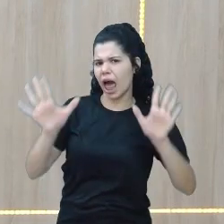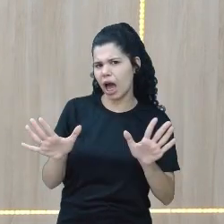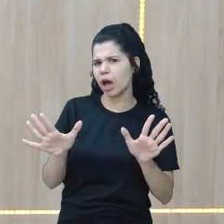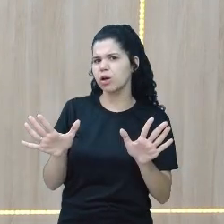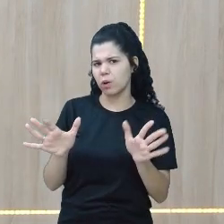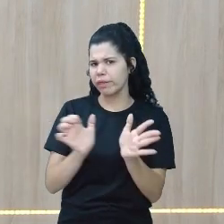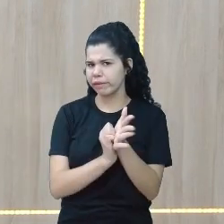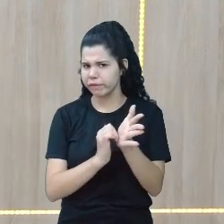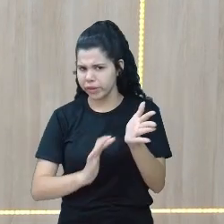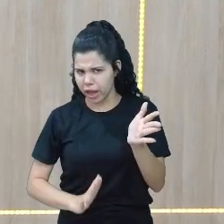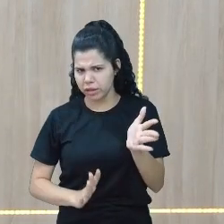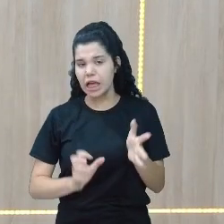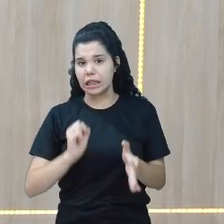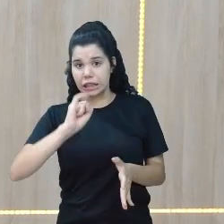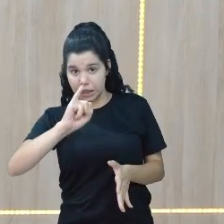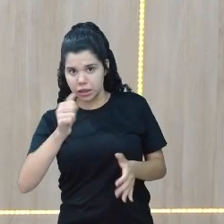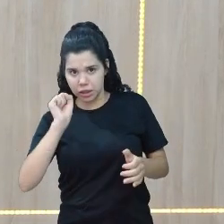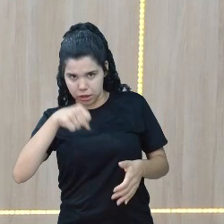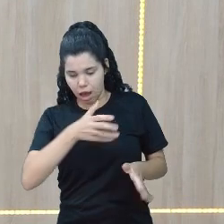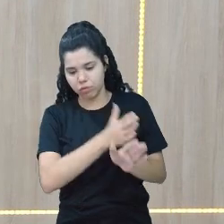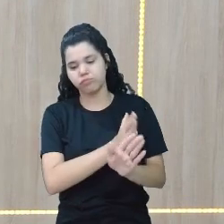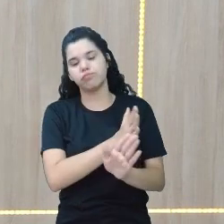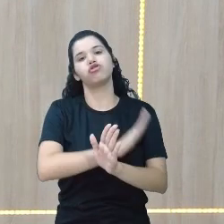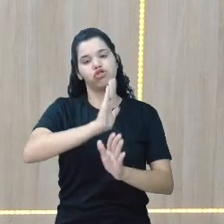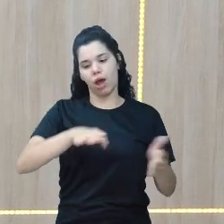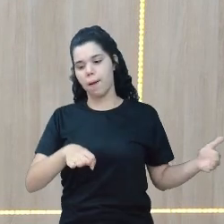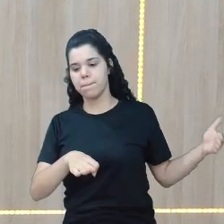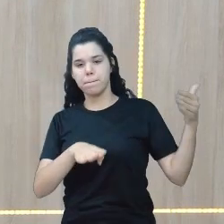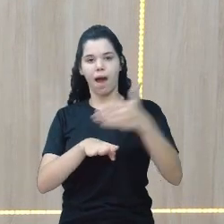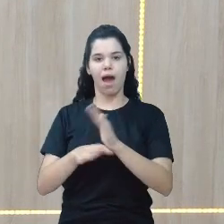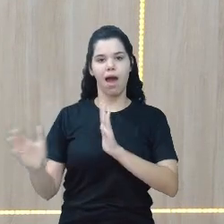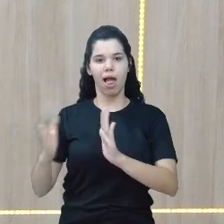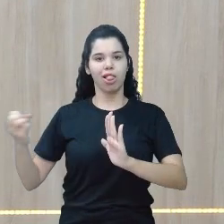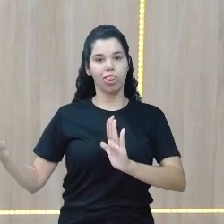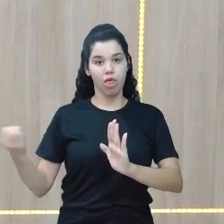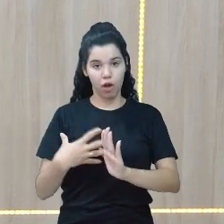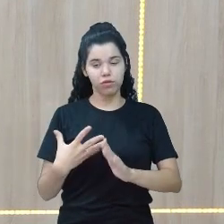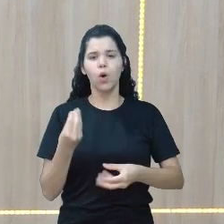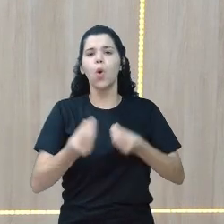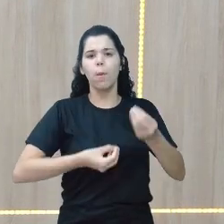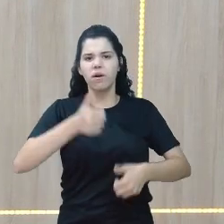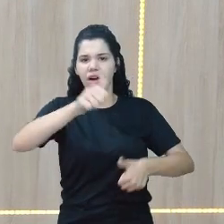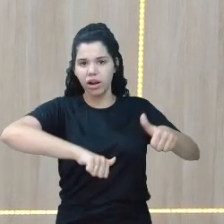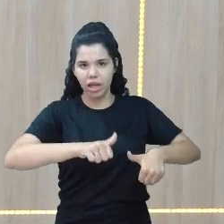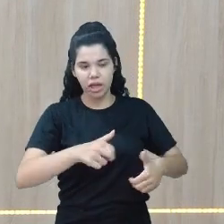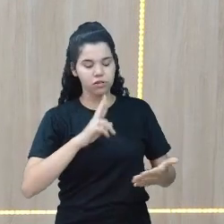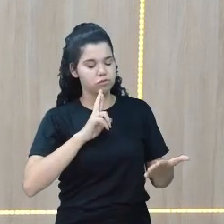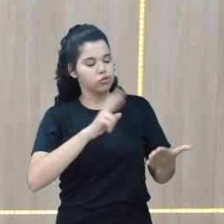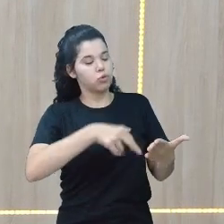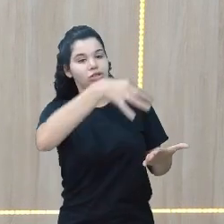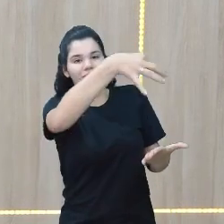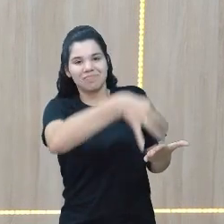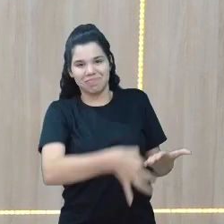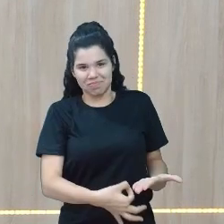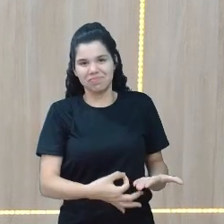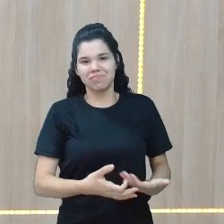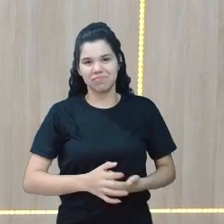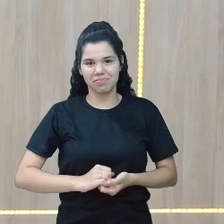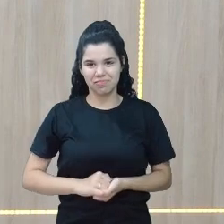ele está fazendo. Então, quando avaliar? Quando a gente percebe as respostas que a gente esperava ou não.